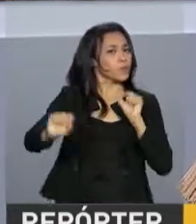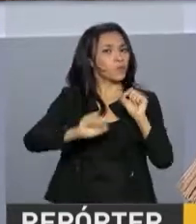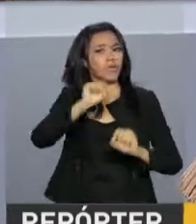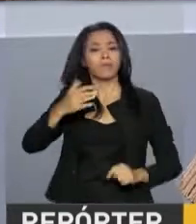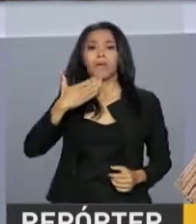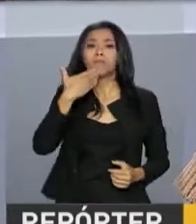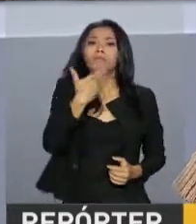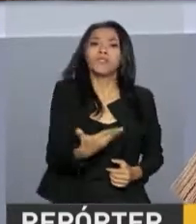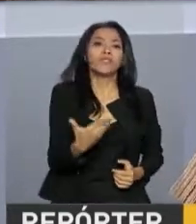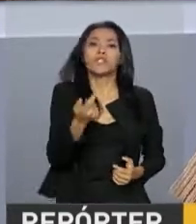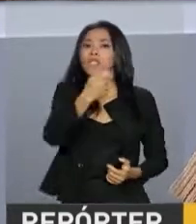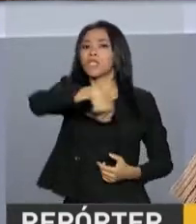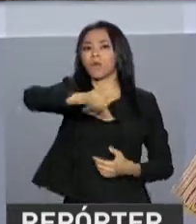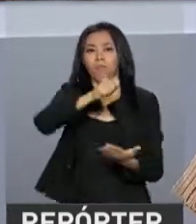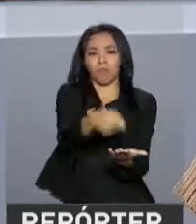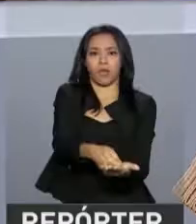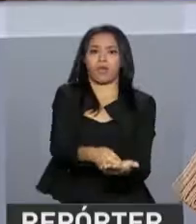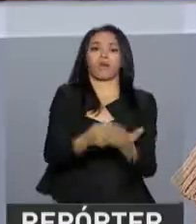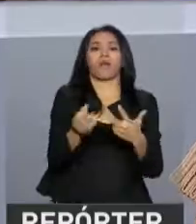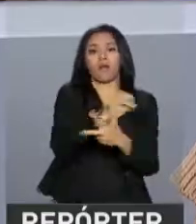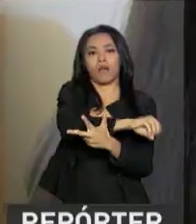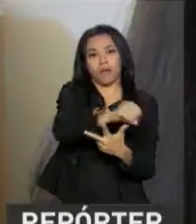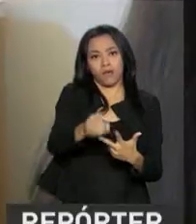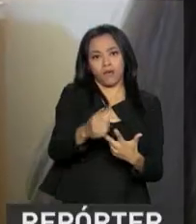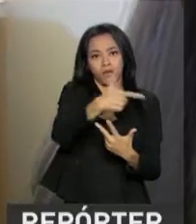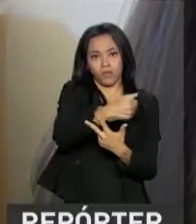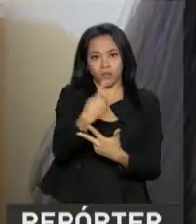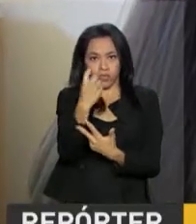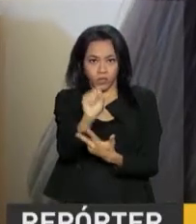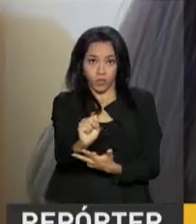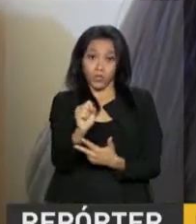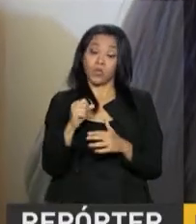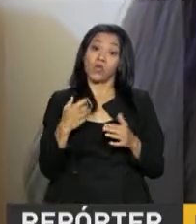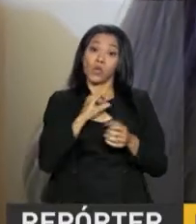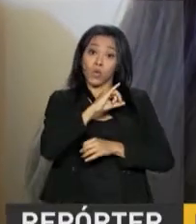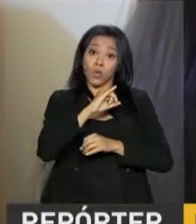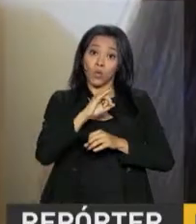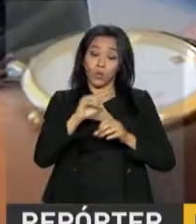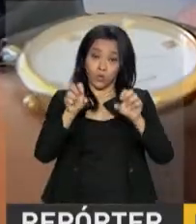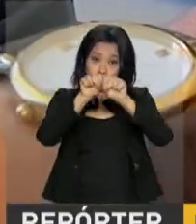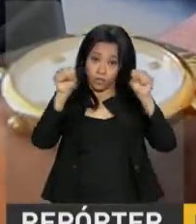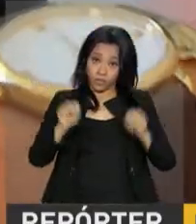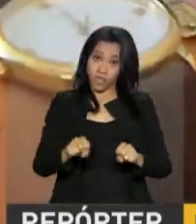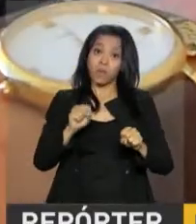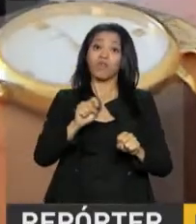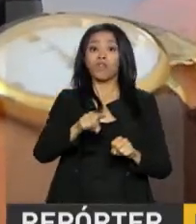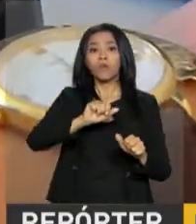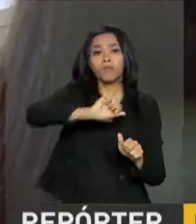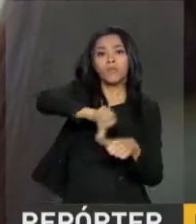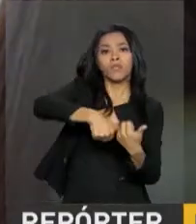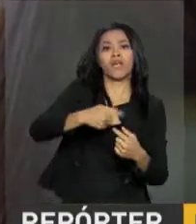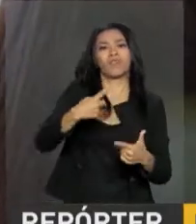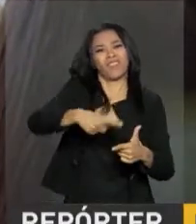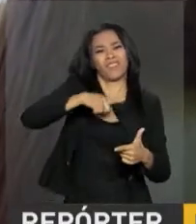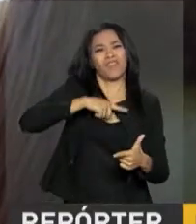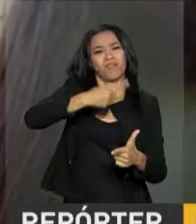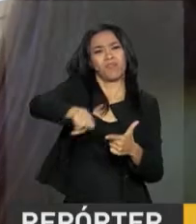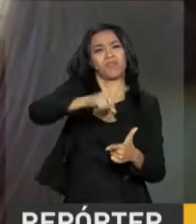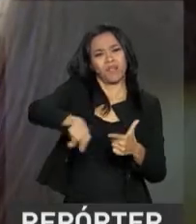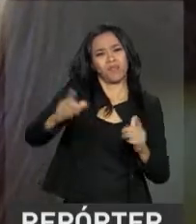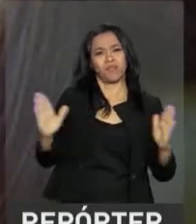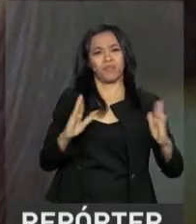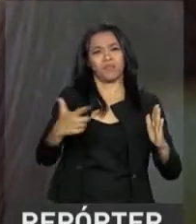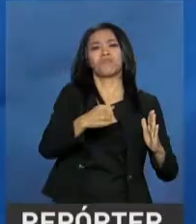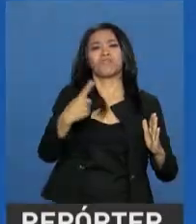isenção de taxa no enem em 2018 o sistema de solicitação foi modificado após problemas em 2017 o